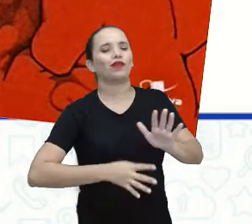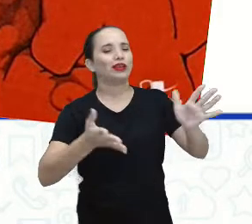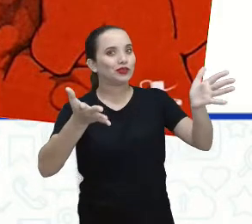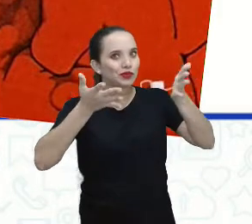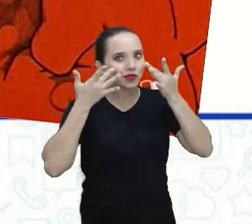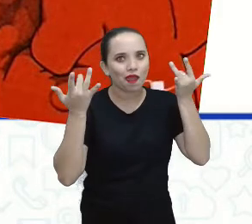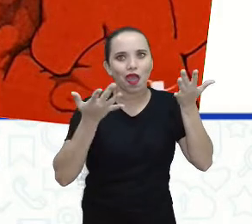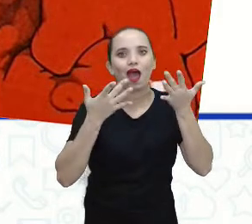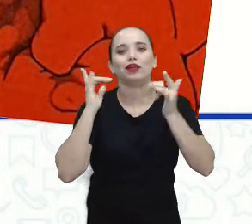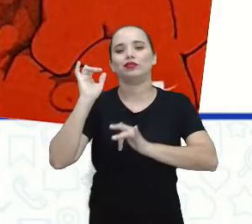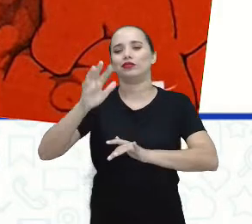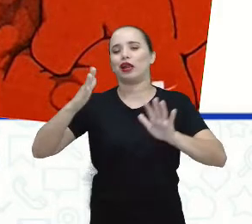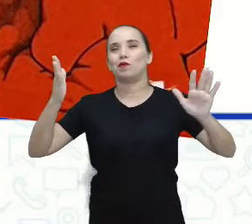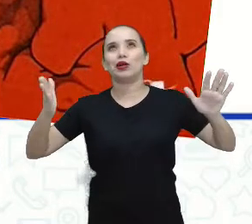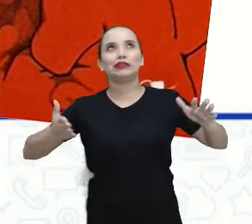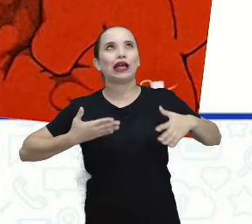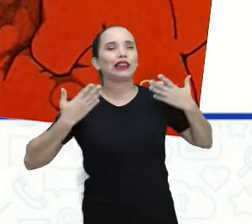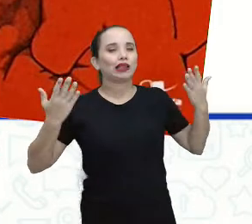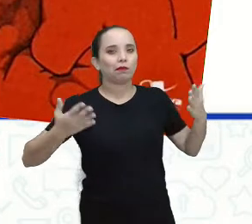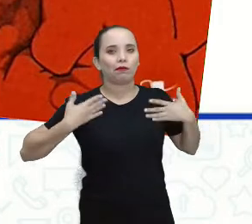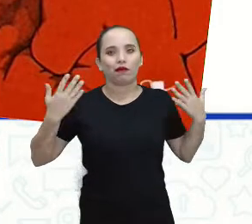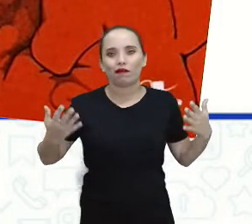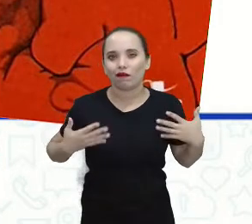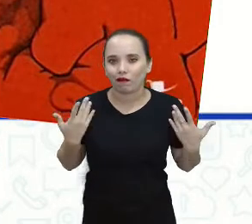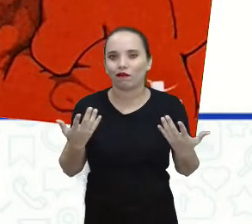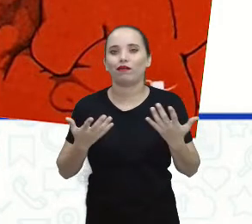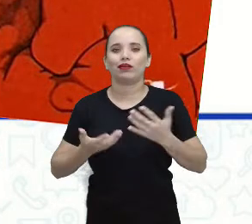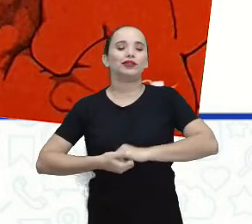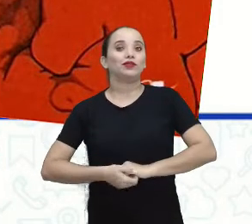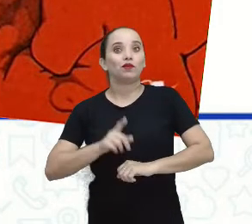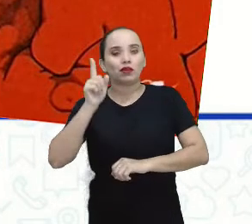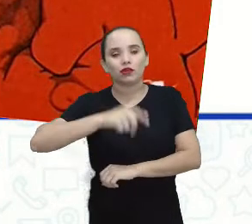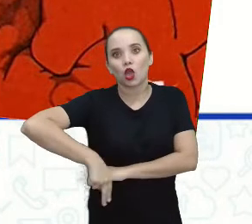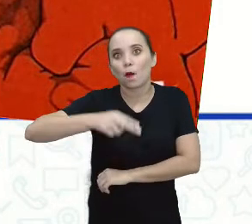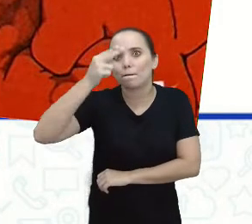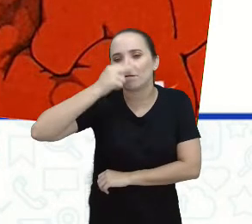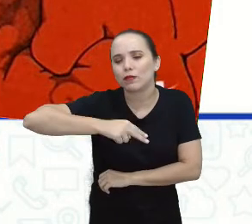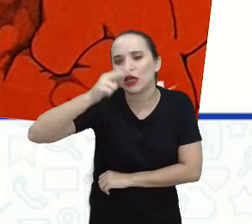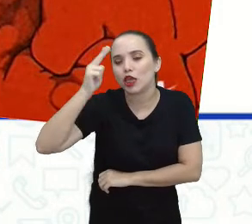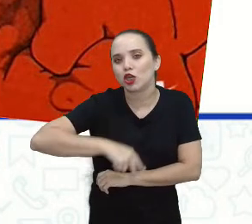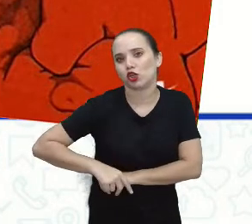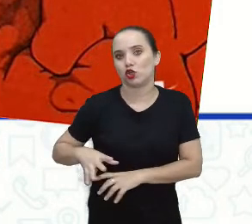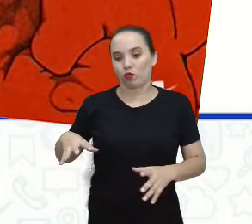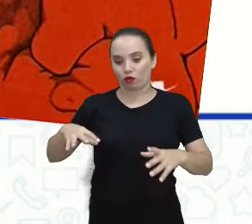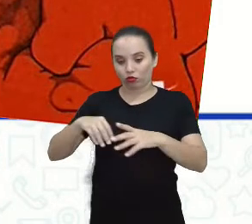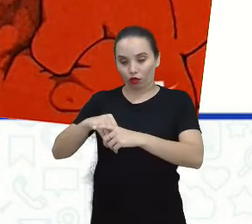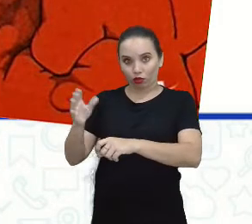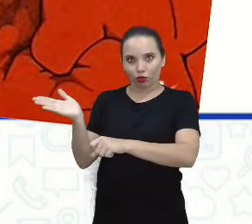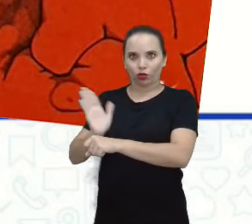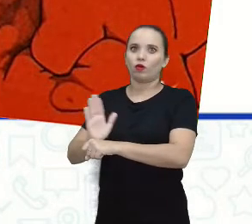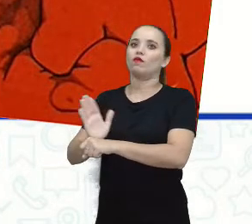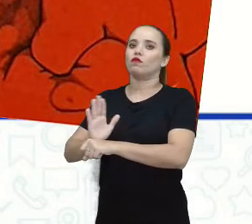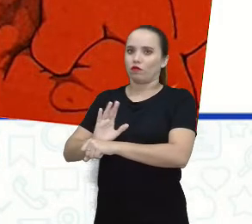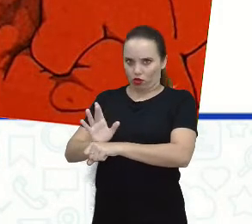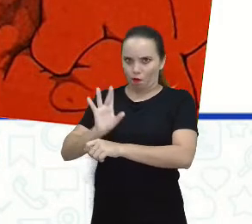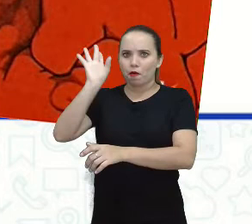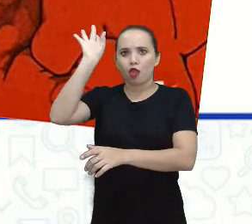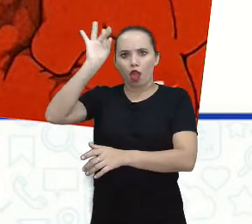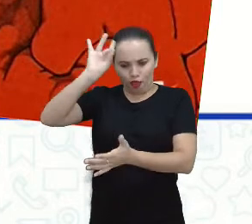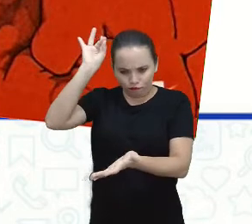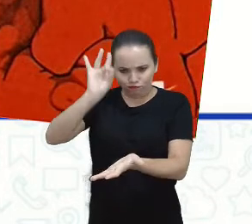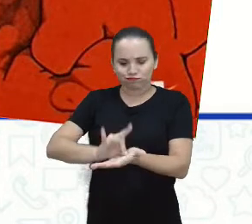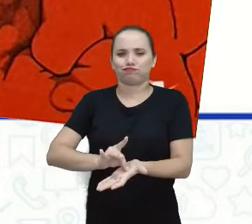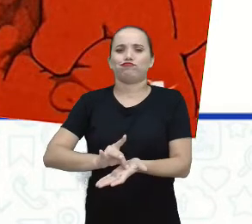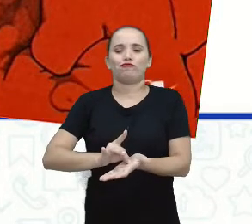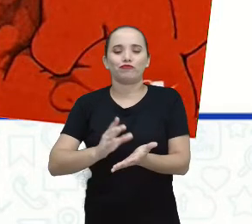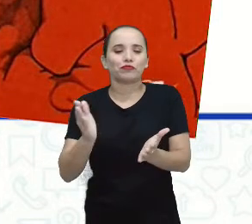O texto é o mesmo texto que vocês veem no filme, tá? Então, peguem o livro, é